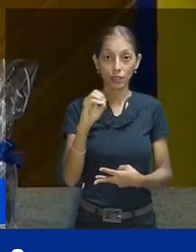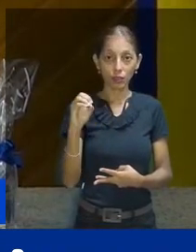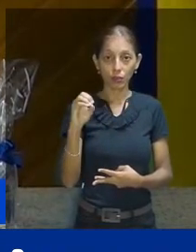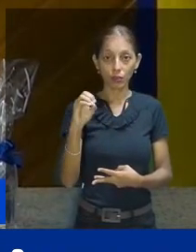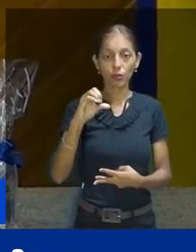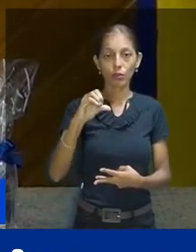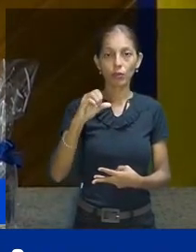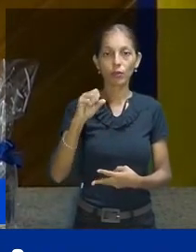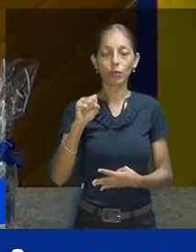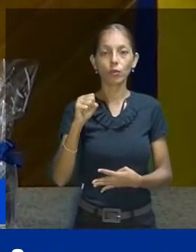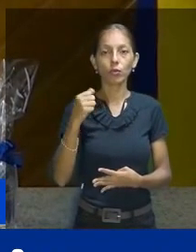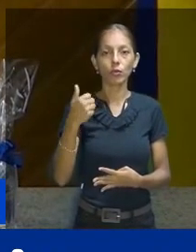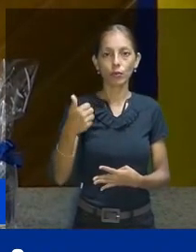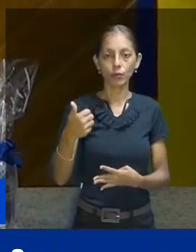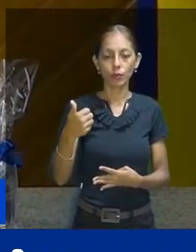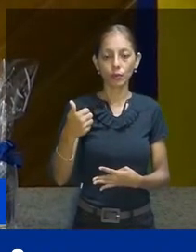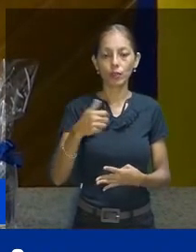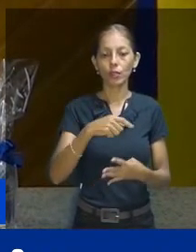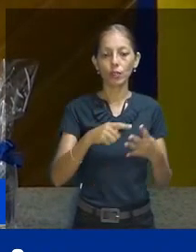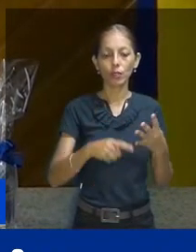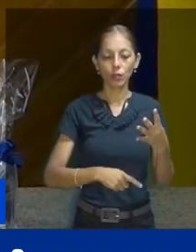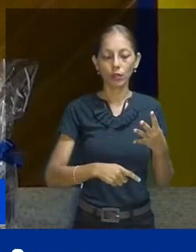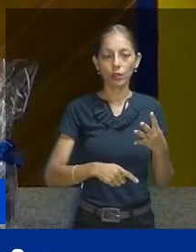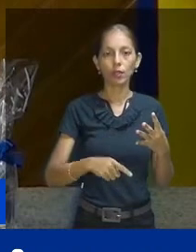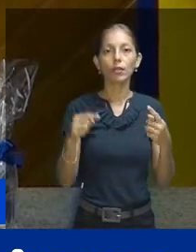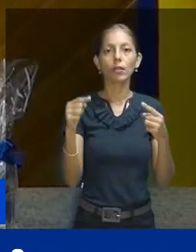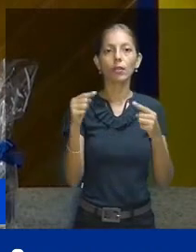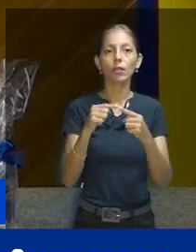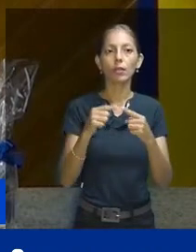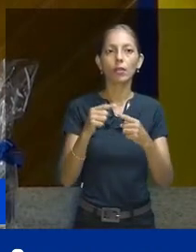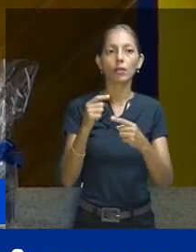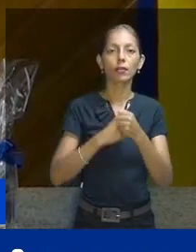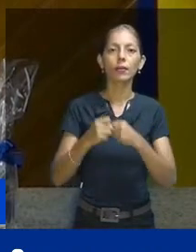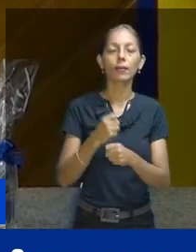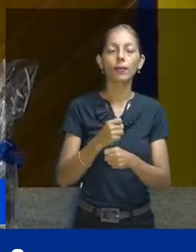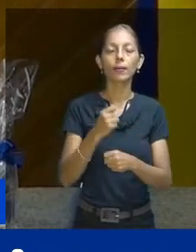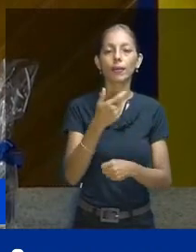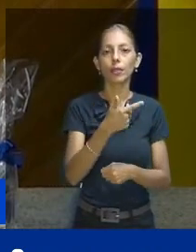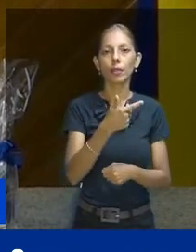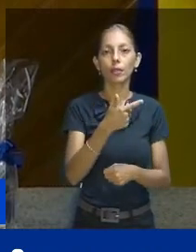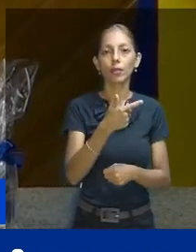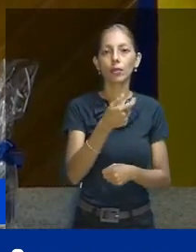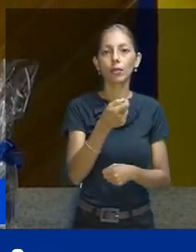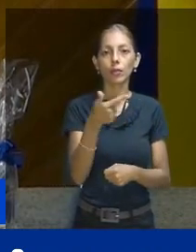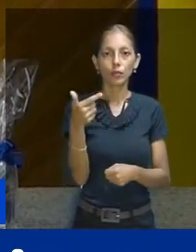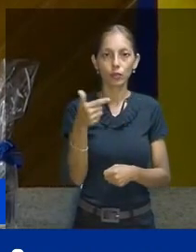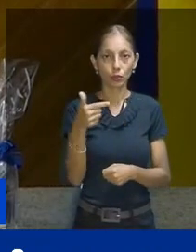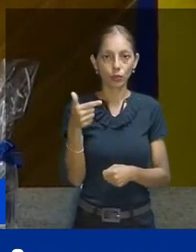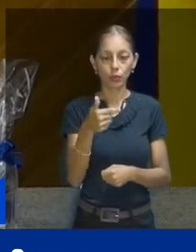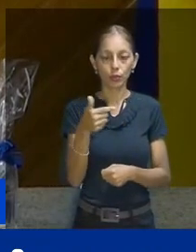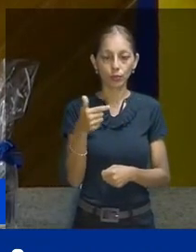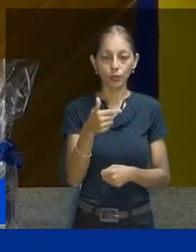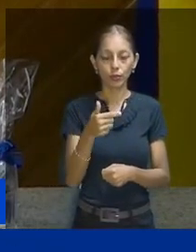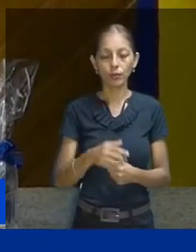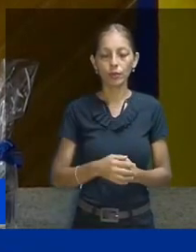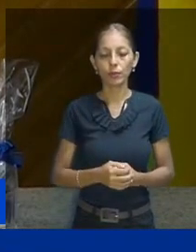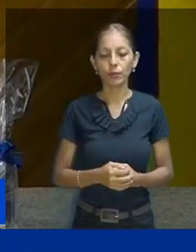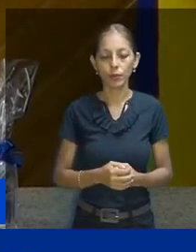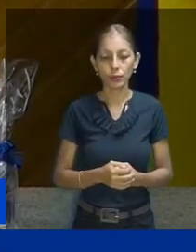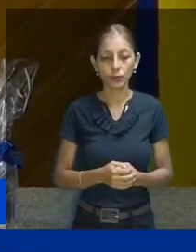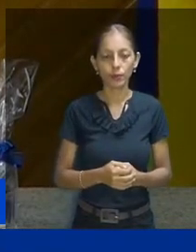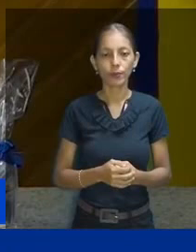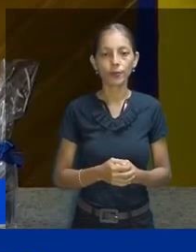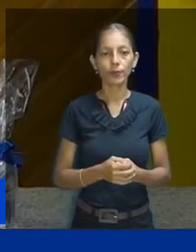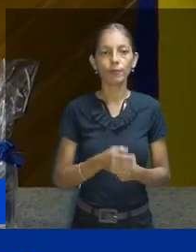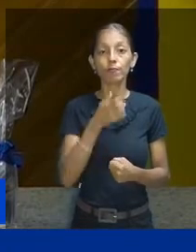2022, todos eles de relatoria do juiz Normandes Souza, em cujo processo